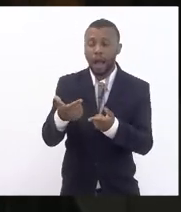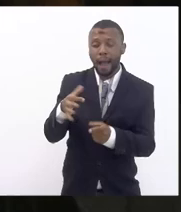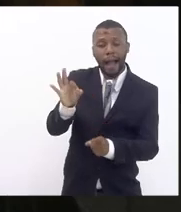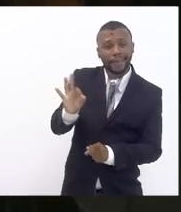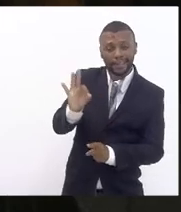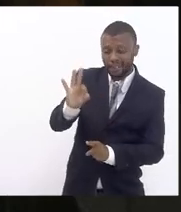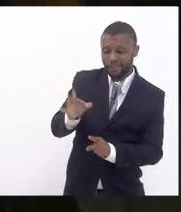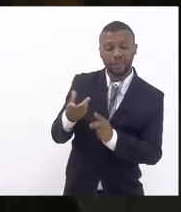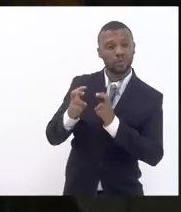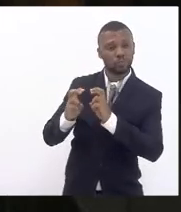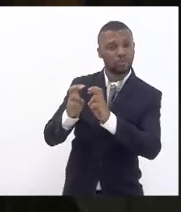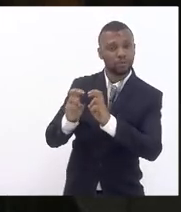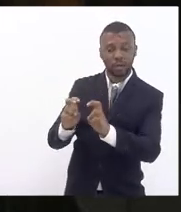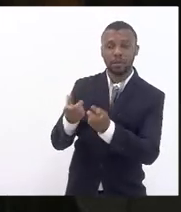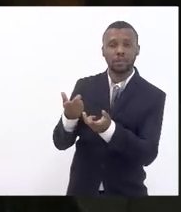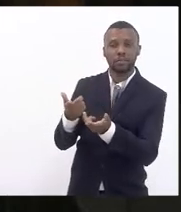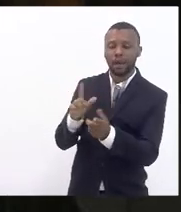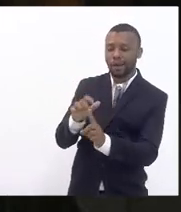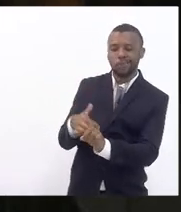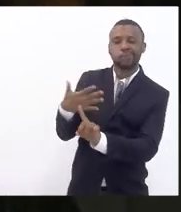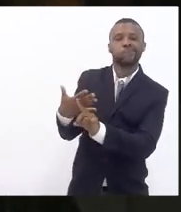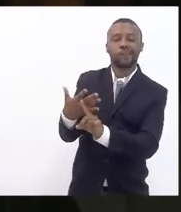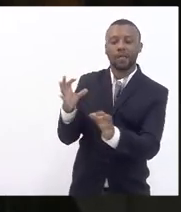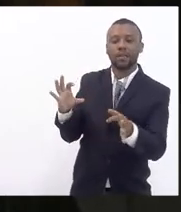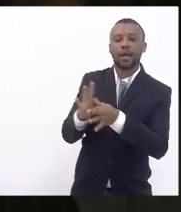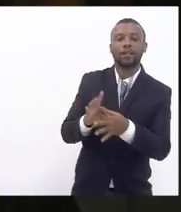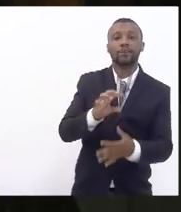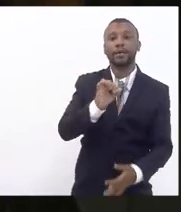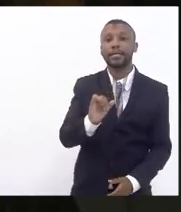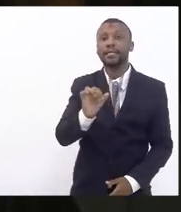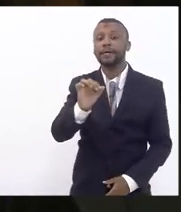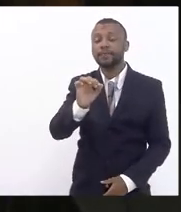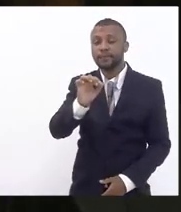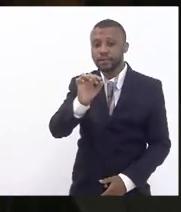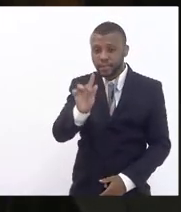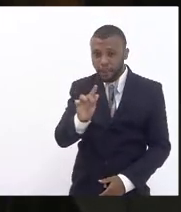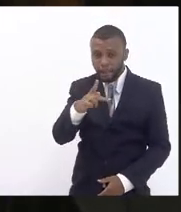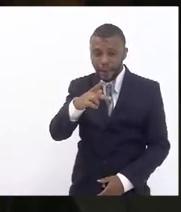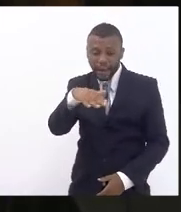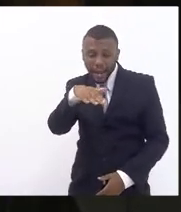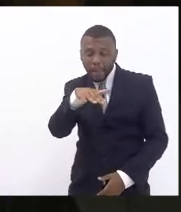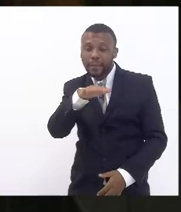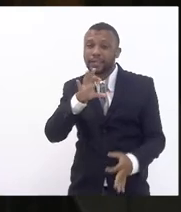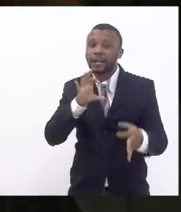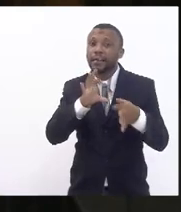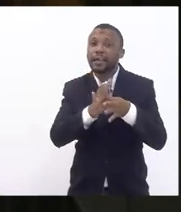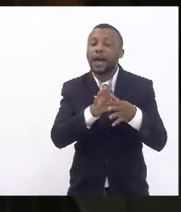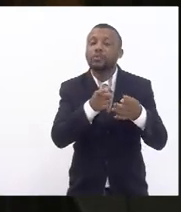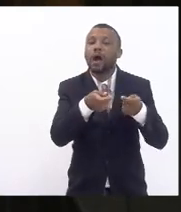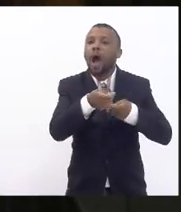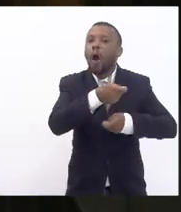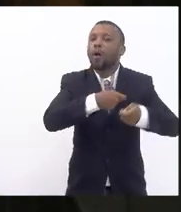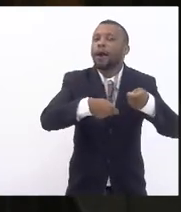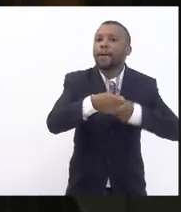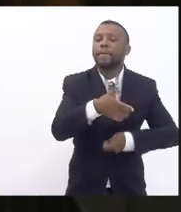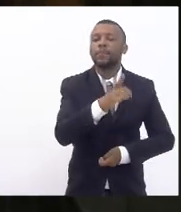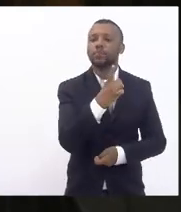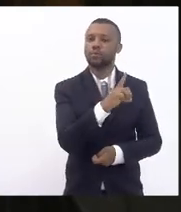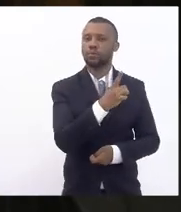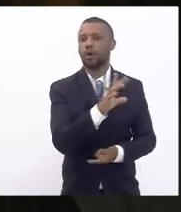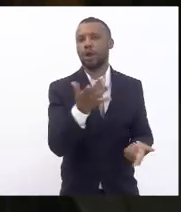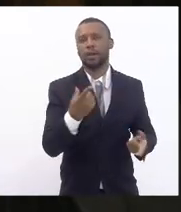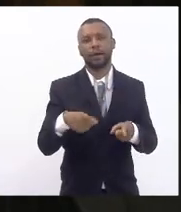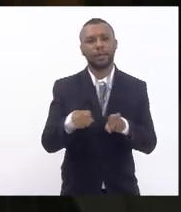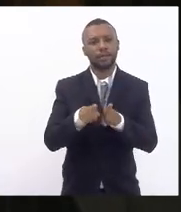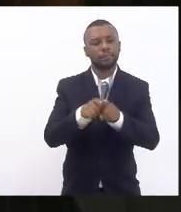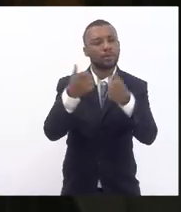indexador que está suscetível às oscilações cambiais do dólar. Enfim, além disso, tratar da questão da